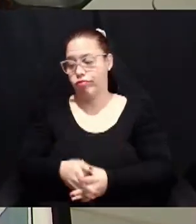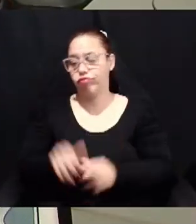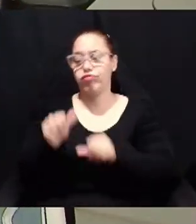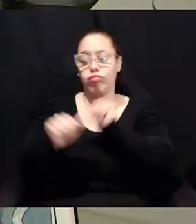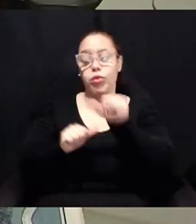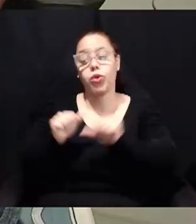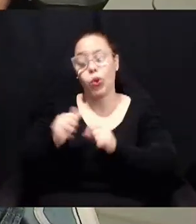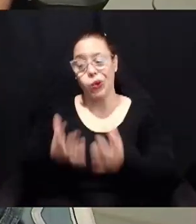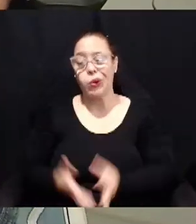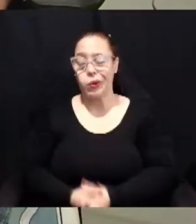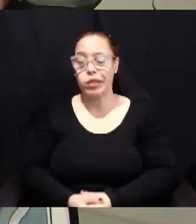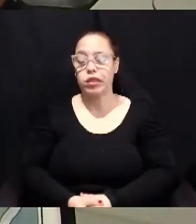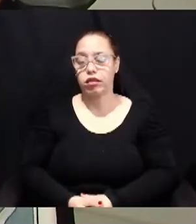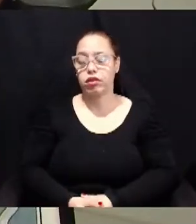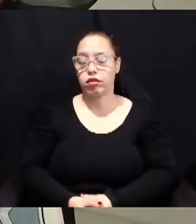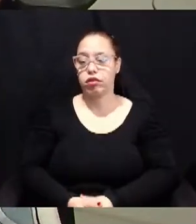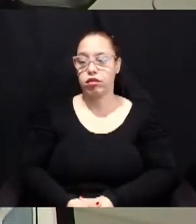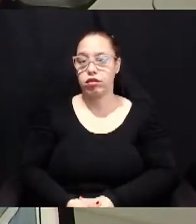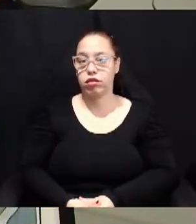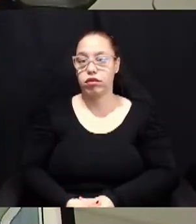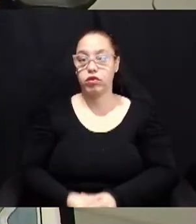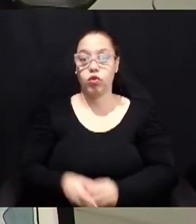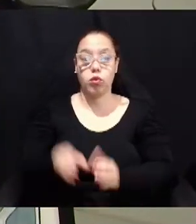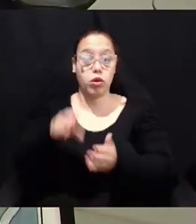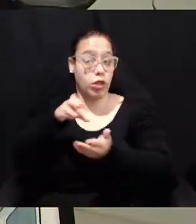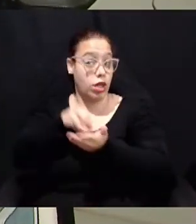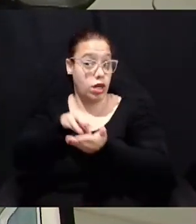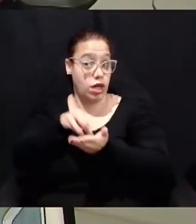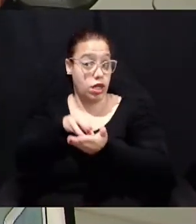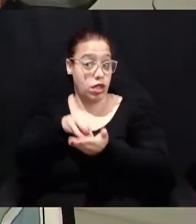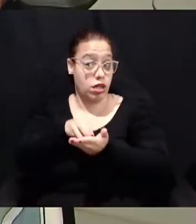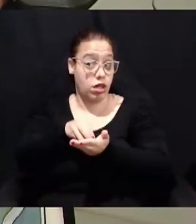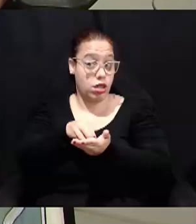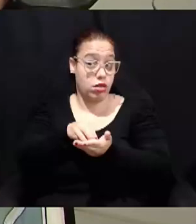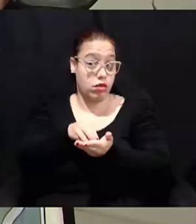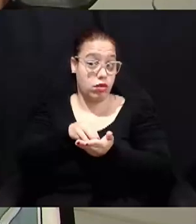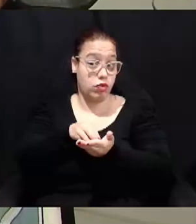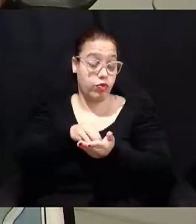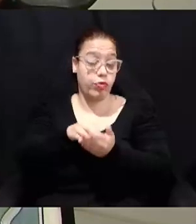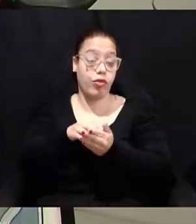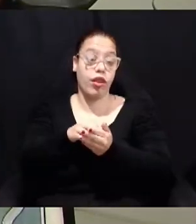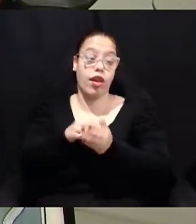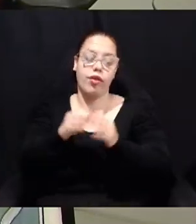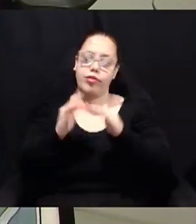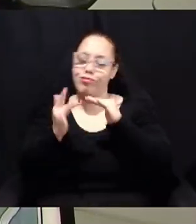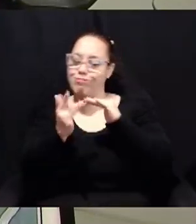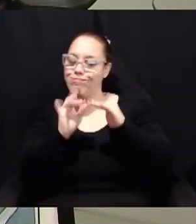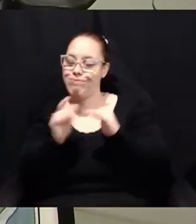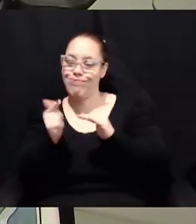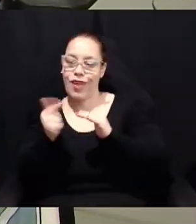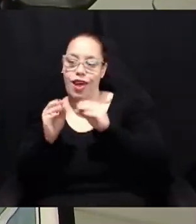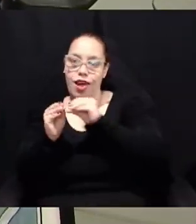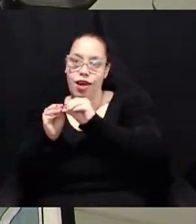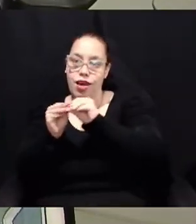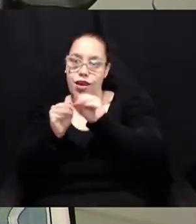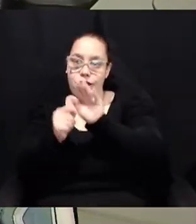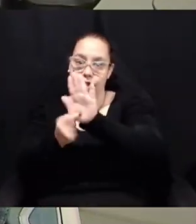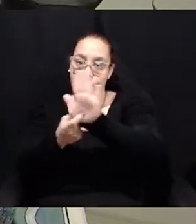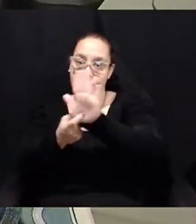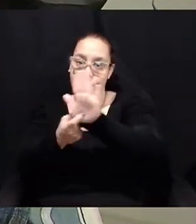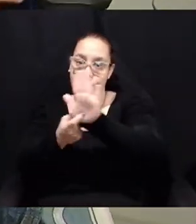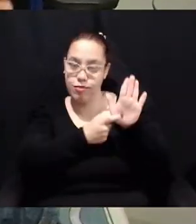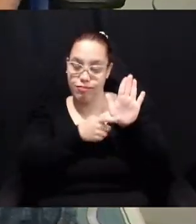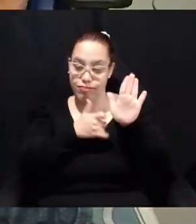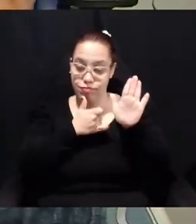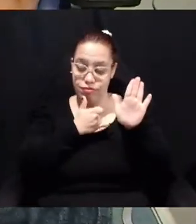pra gente, né? Ficou meio centralizado ali. E às vezes a rede social escolhe não mostrar o nosso conteúdo, que é um pouco triste, assim. Que